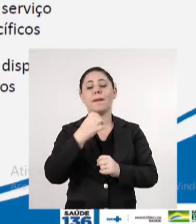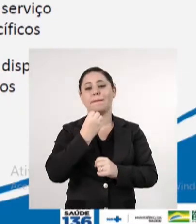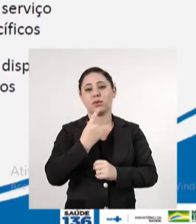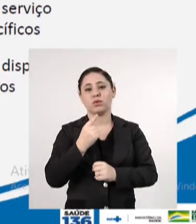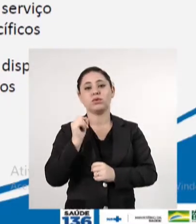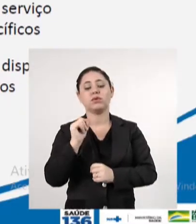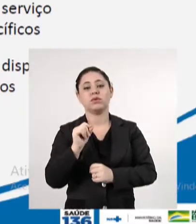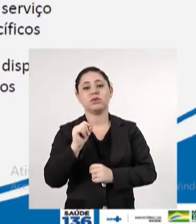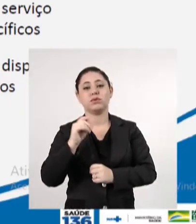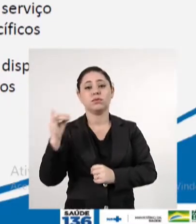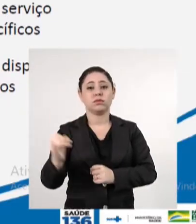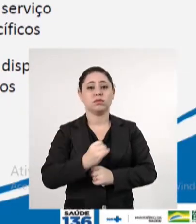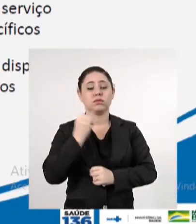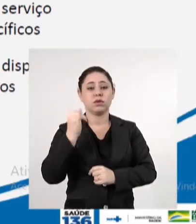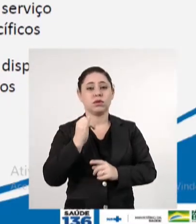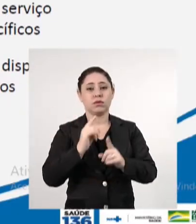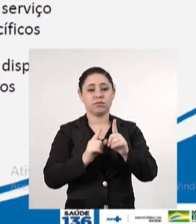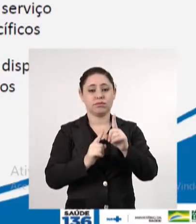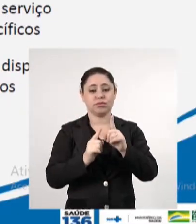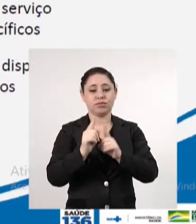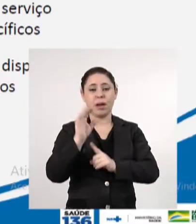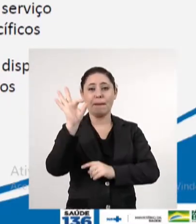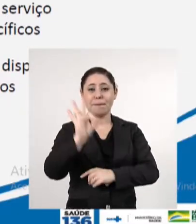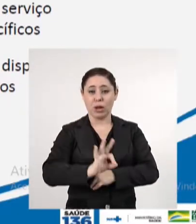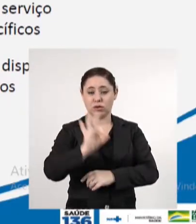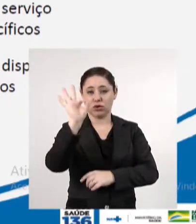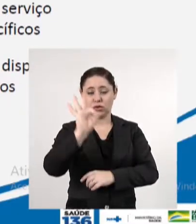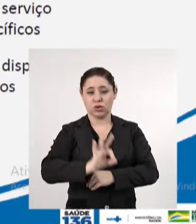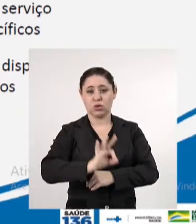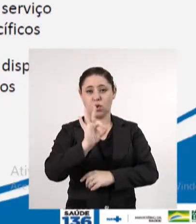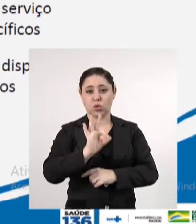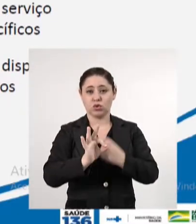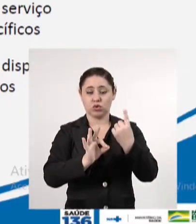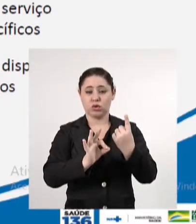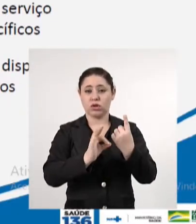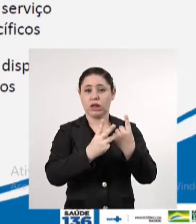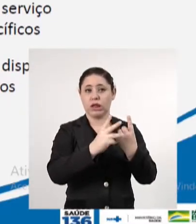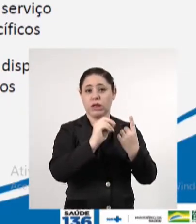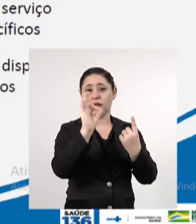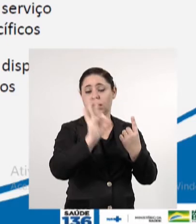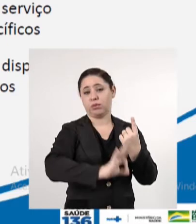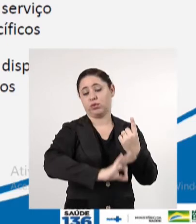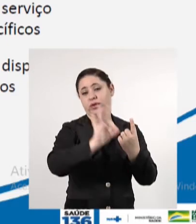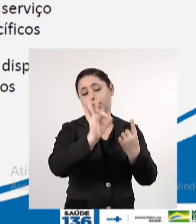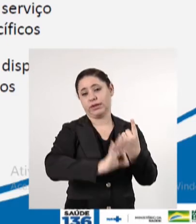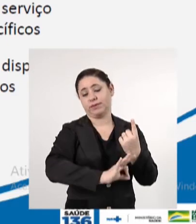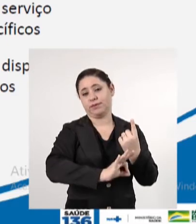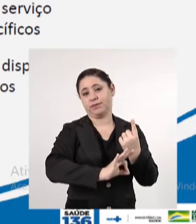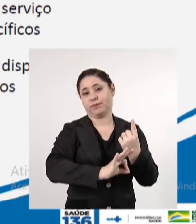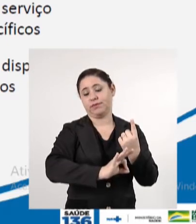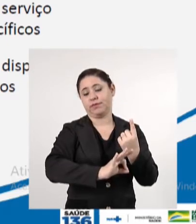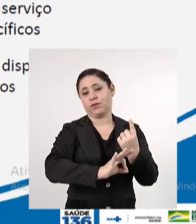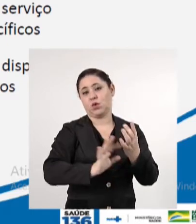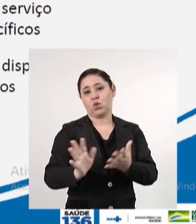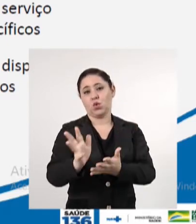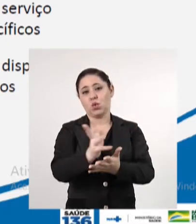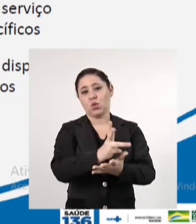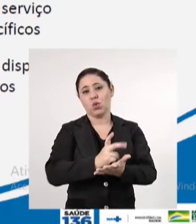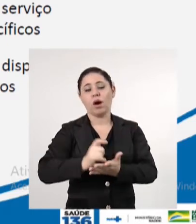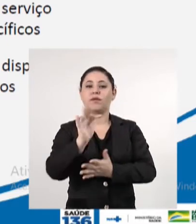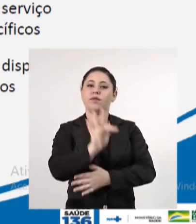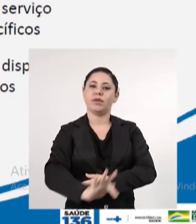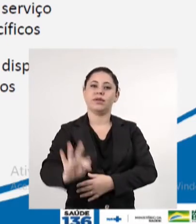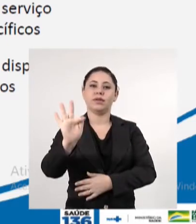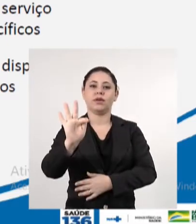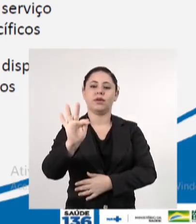que a percentual de um orçamento para a atenção primária fosse de 30% recursos federais. A ideia é